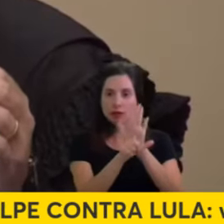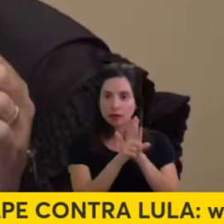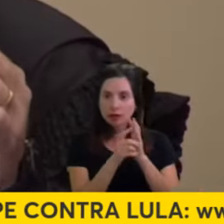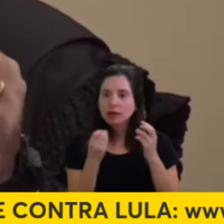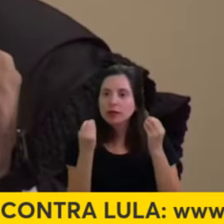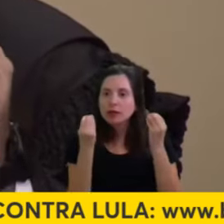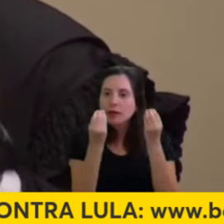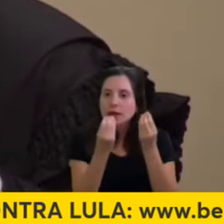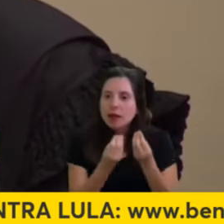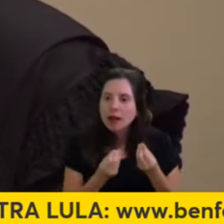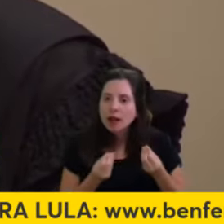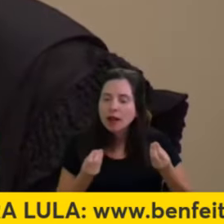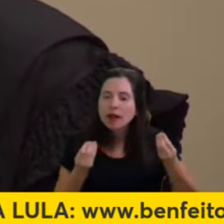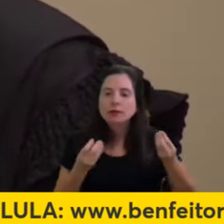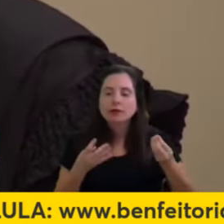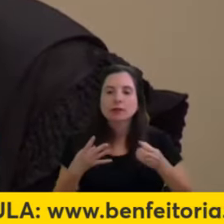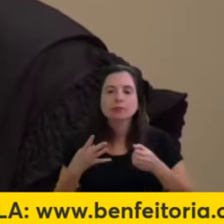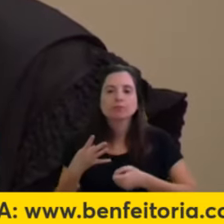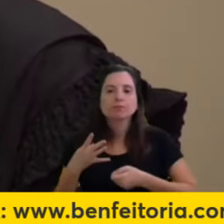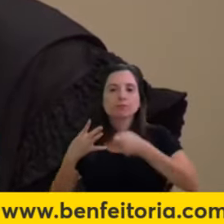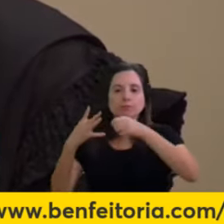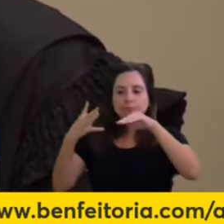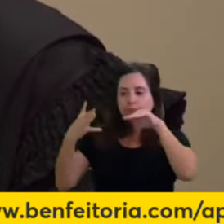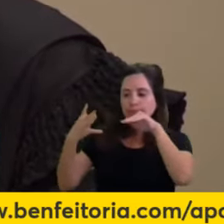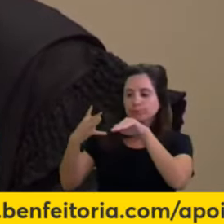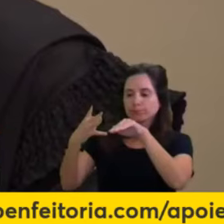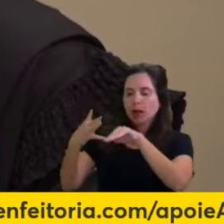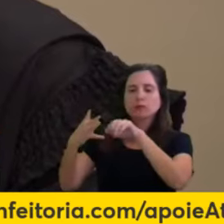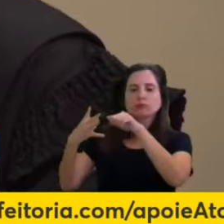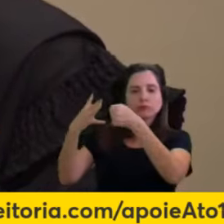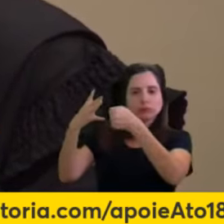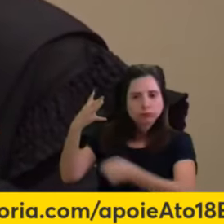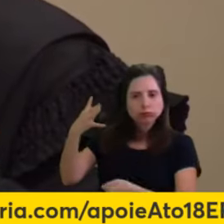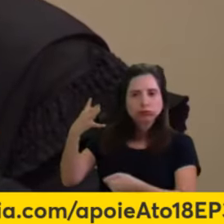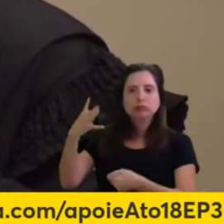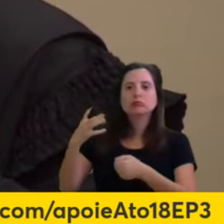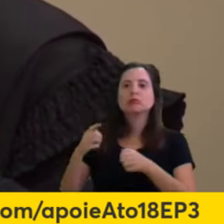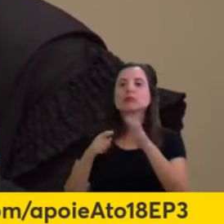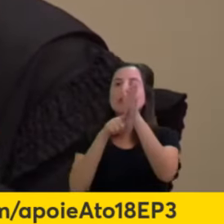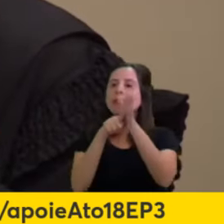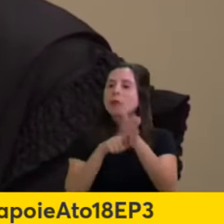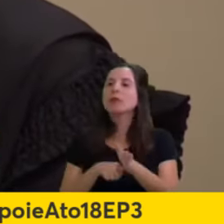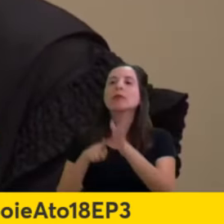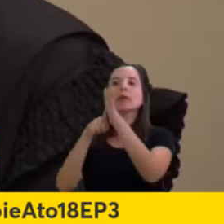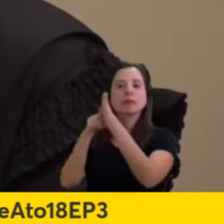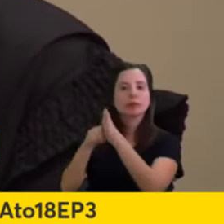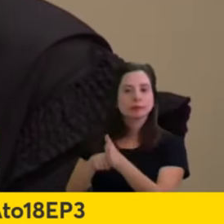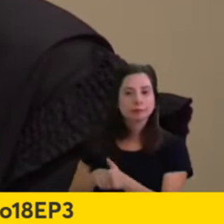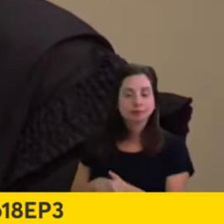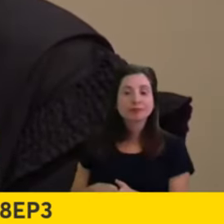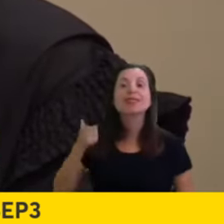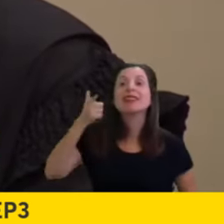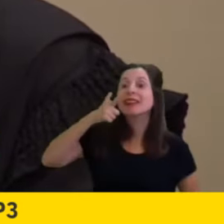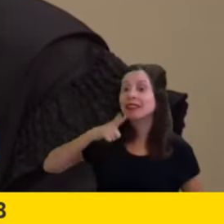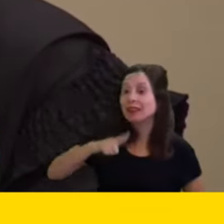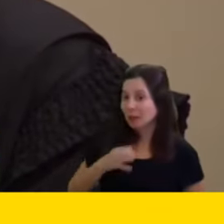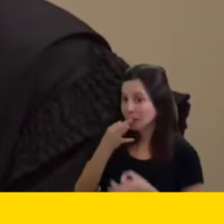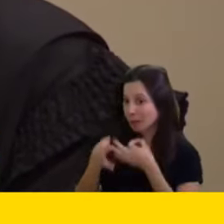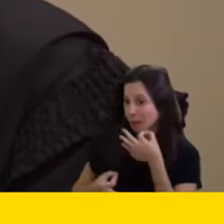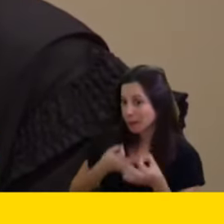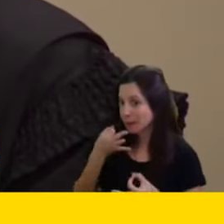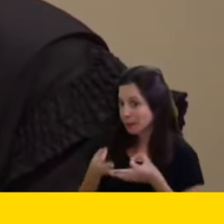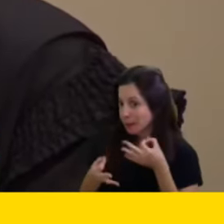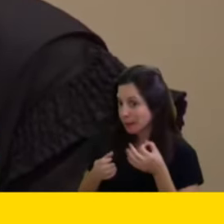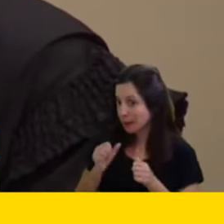jurisprudencial cito aqui a fonte que foi indicada inclusive nas alegações finais dos investigados e aqui repito uma crítica que faço os